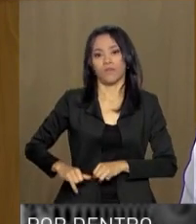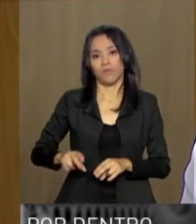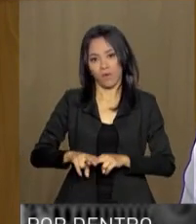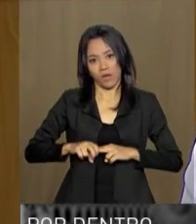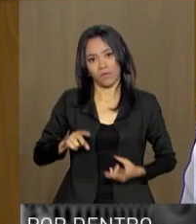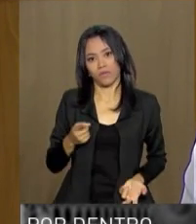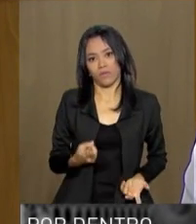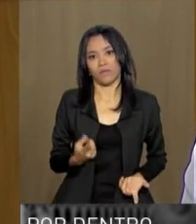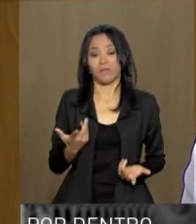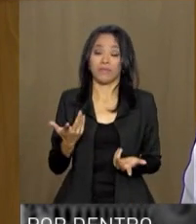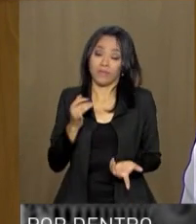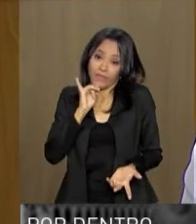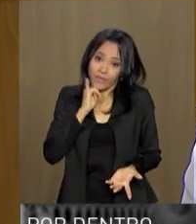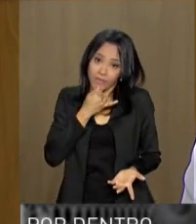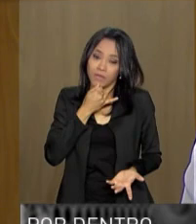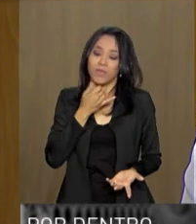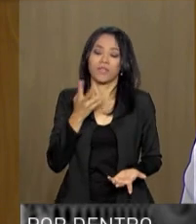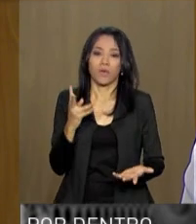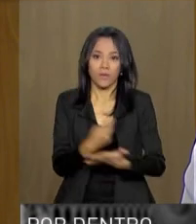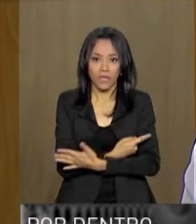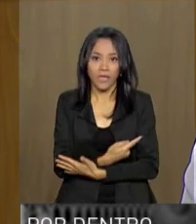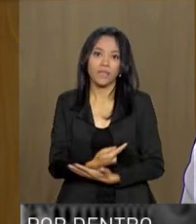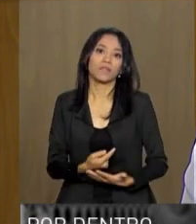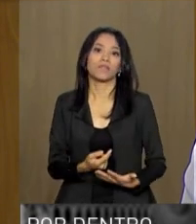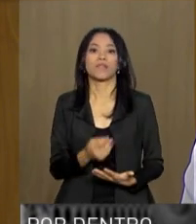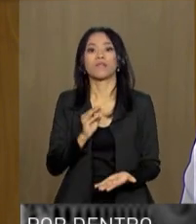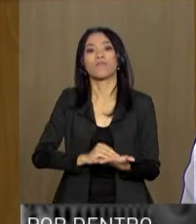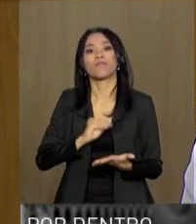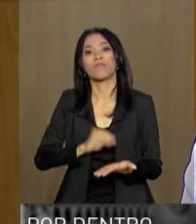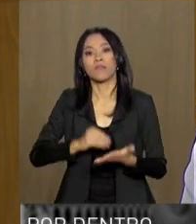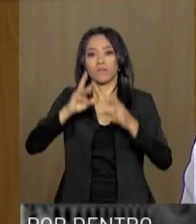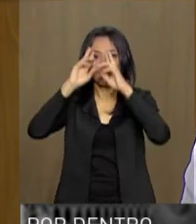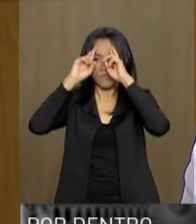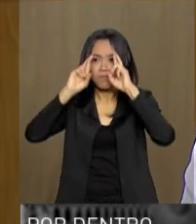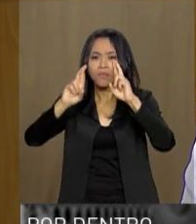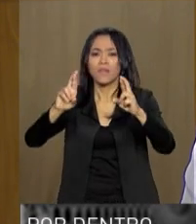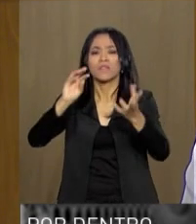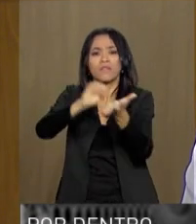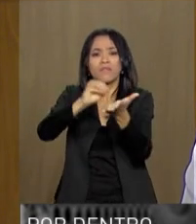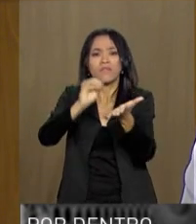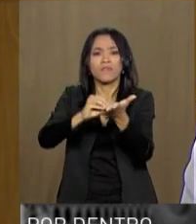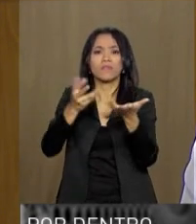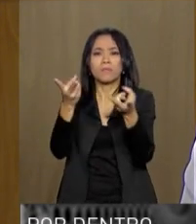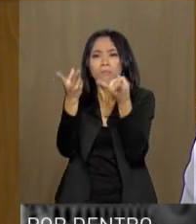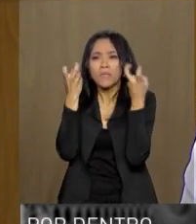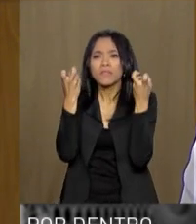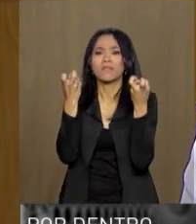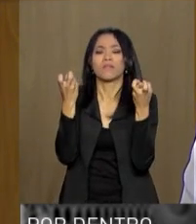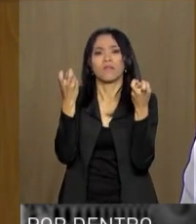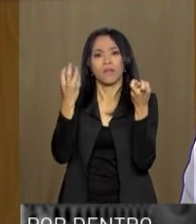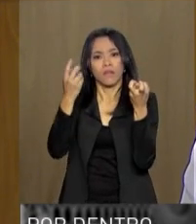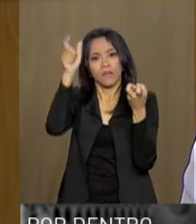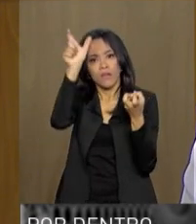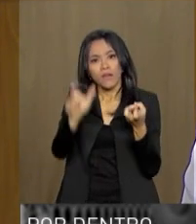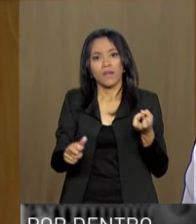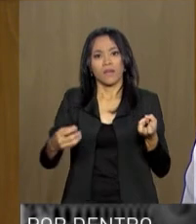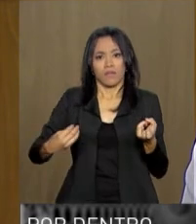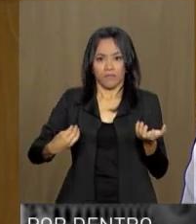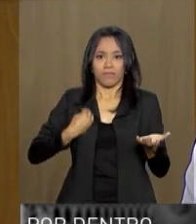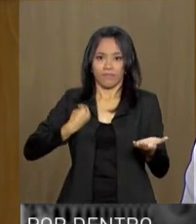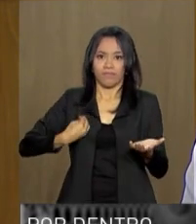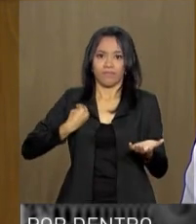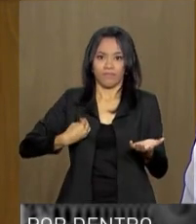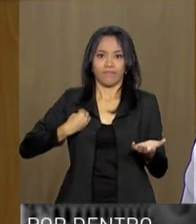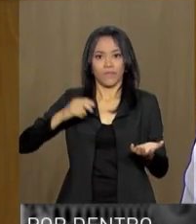infelizmente essa invisibilidade do negro nós temos nas três esferas hoje no brasil seja no judiciário nós temos